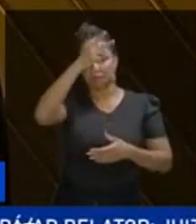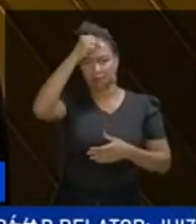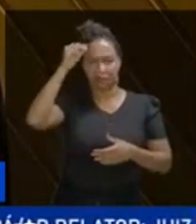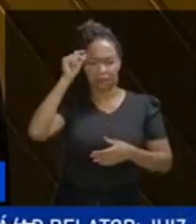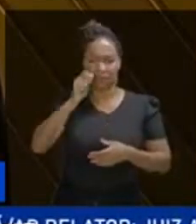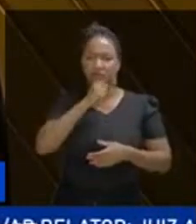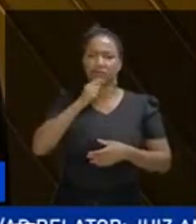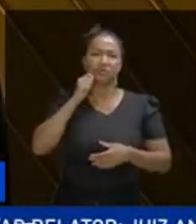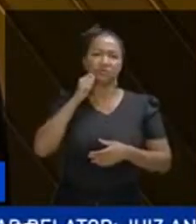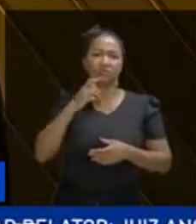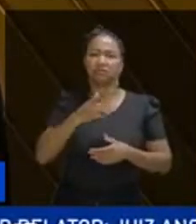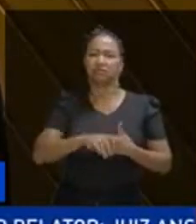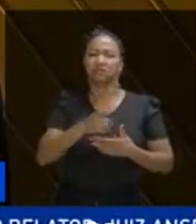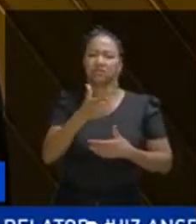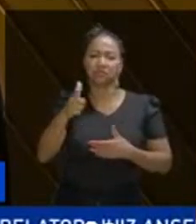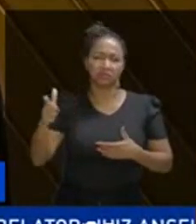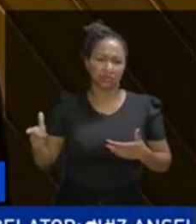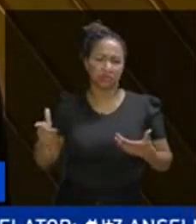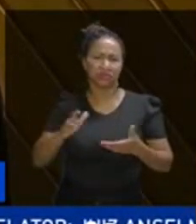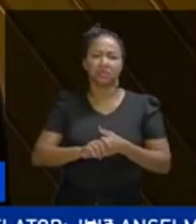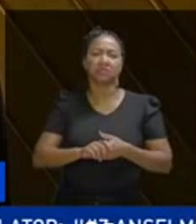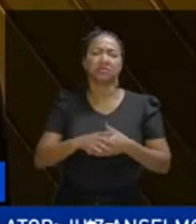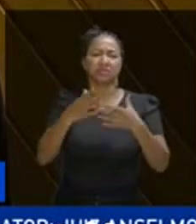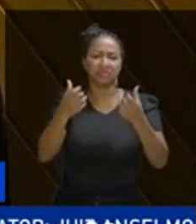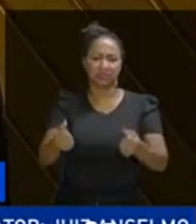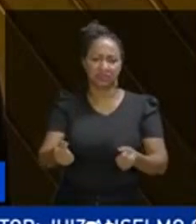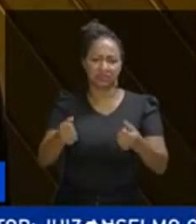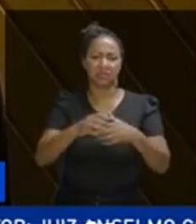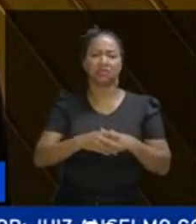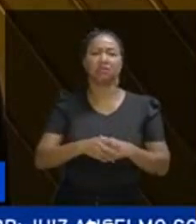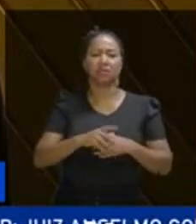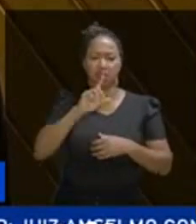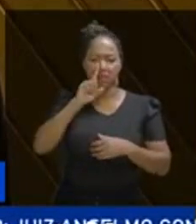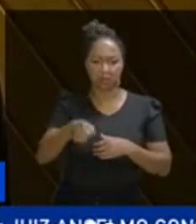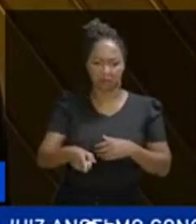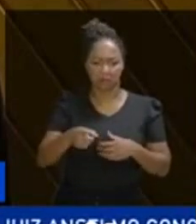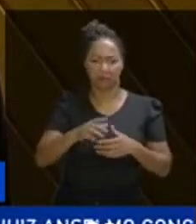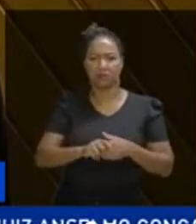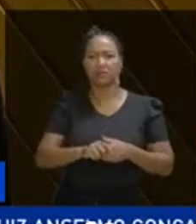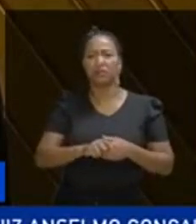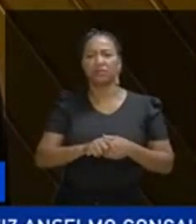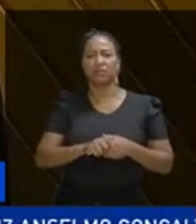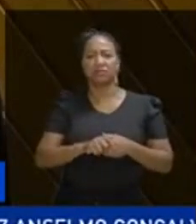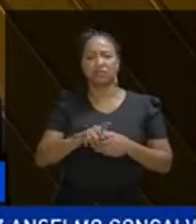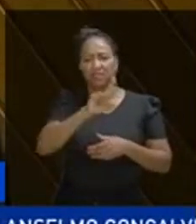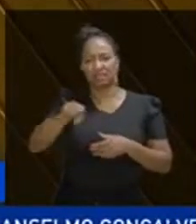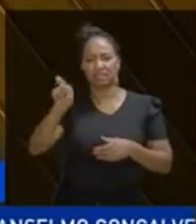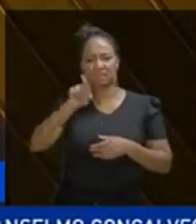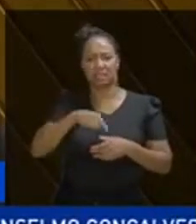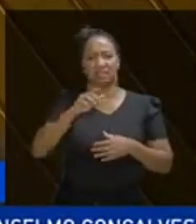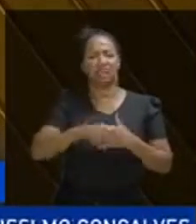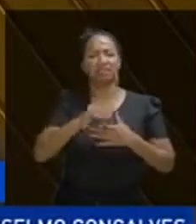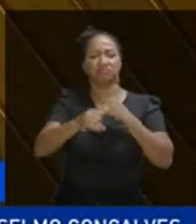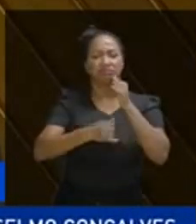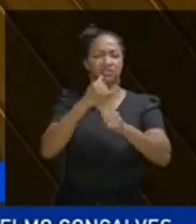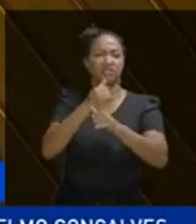Macapá. Isso não justifica a procedência do pedido para determinar a remoção do conteúdo disponível na